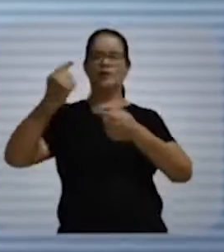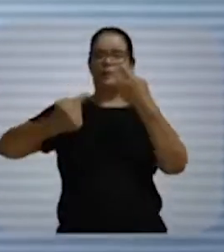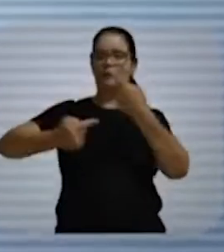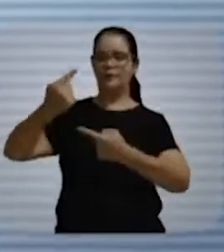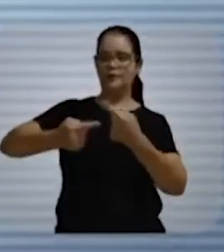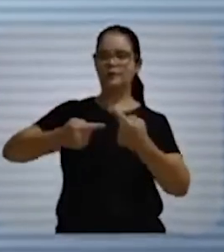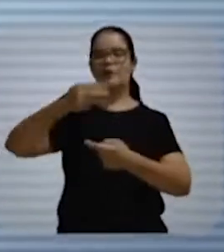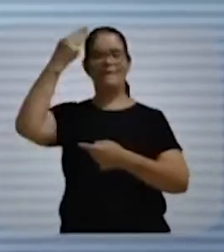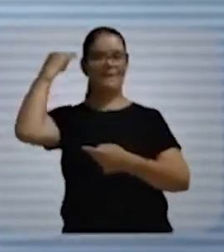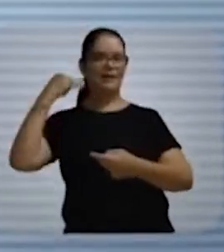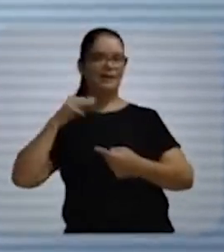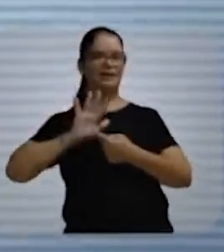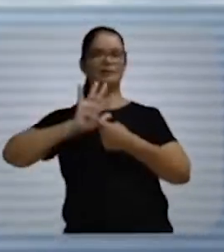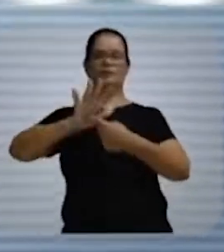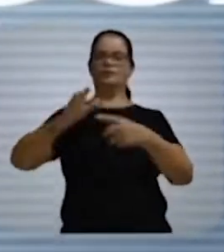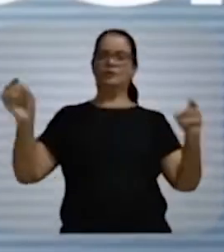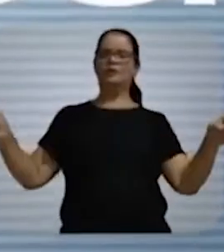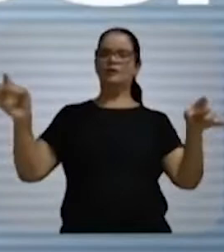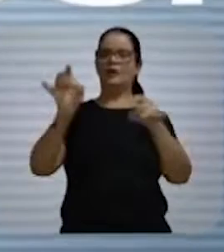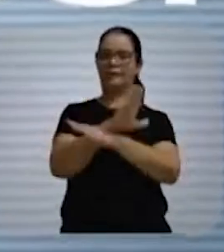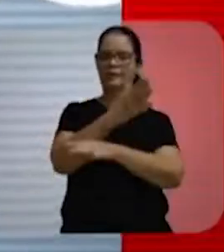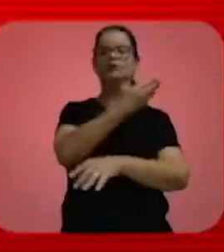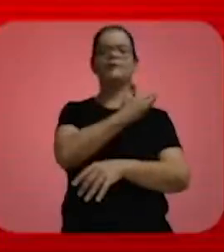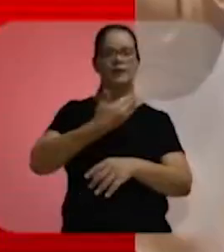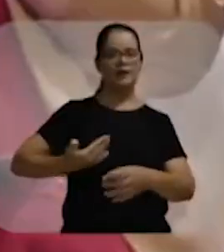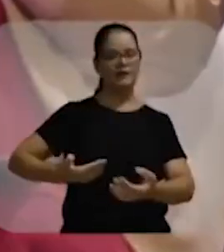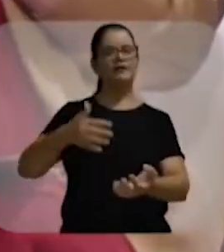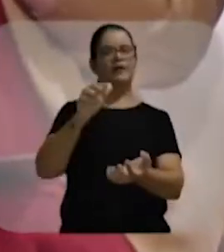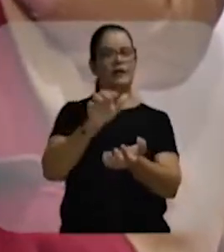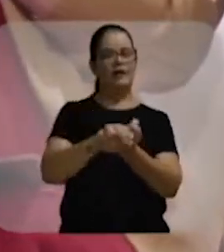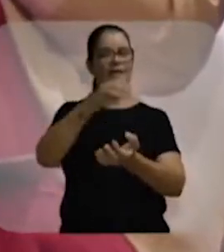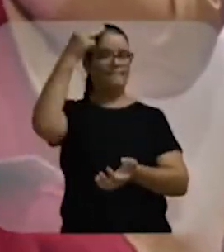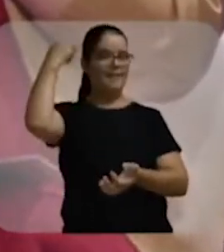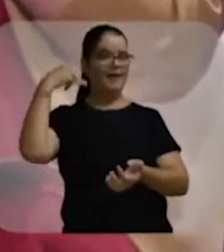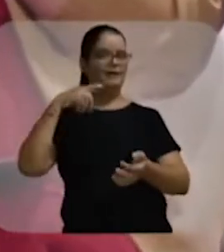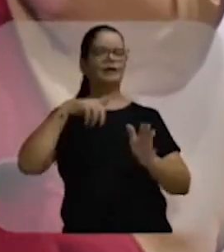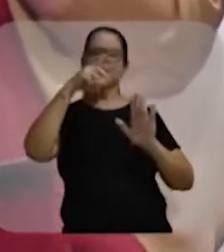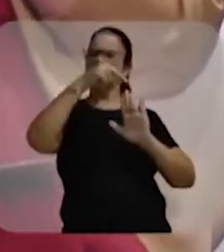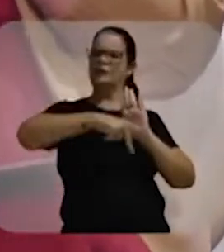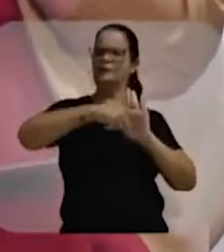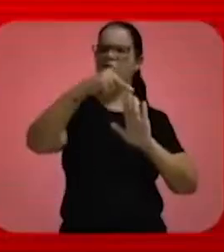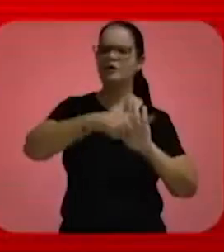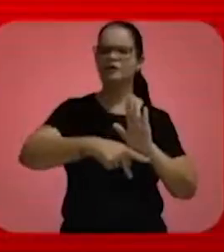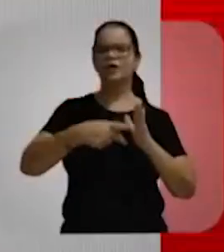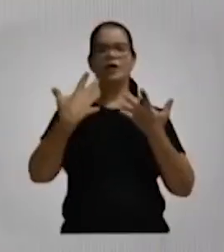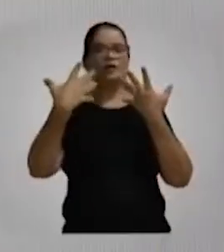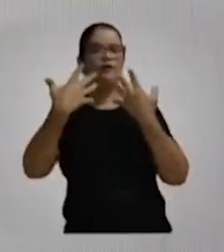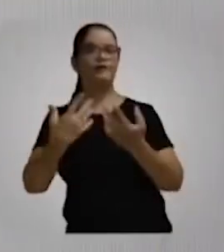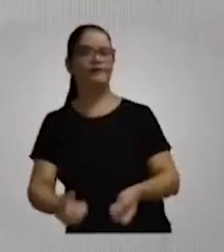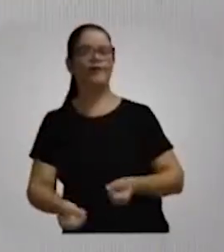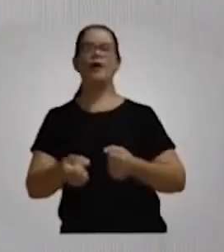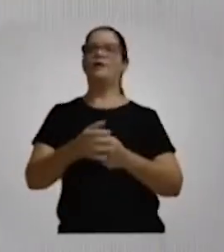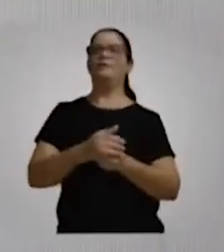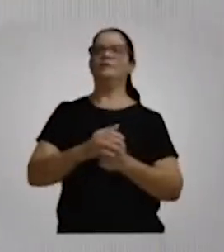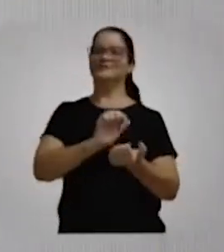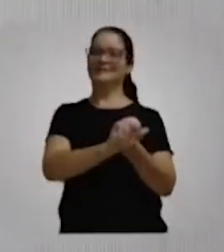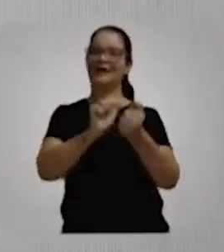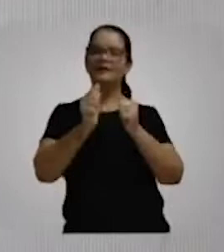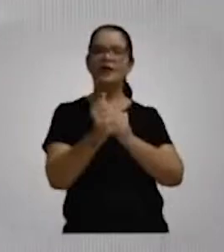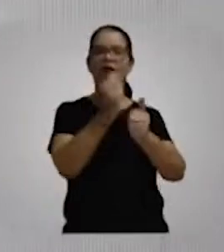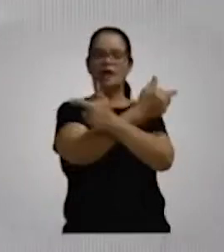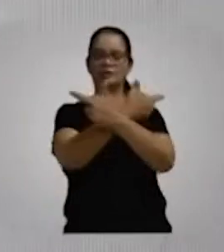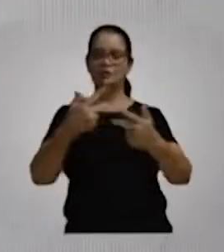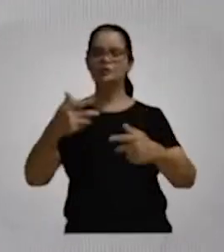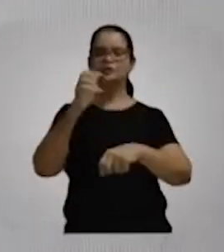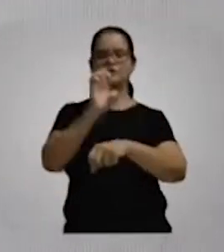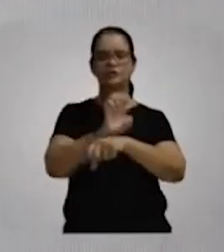Marília já mostrou que está pronta para governar Pernambuco. Marília tem projeto. Vamos adequar as